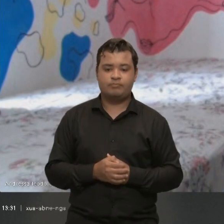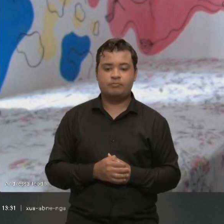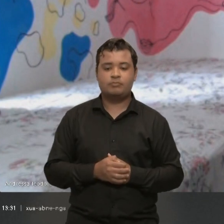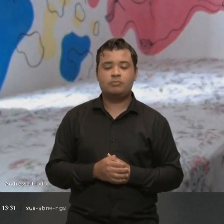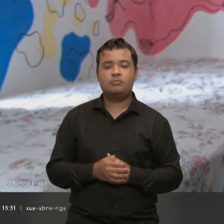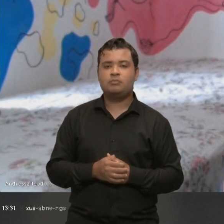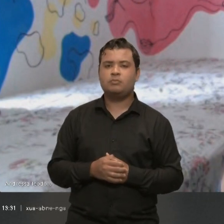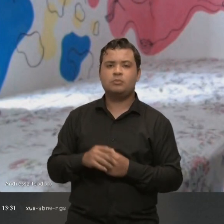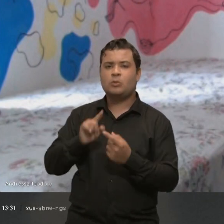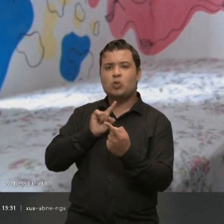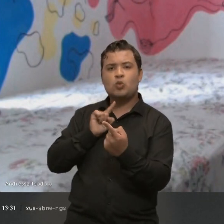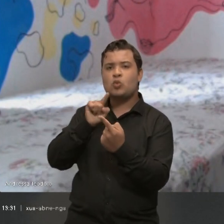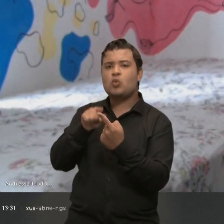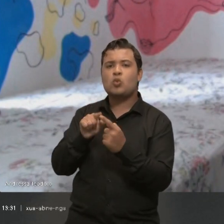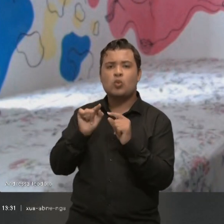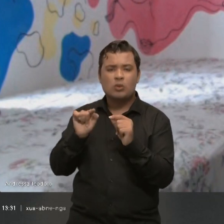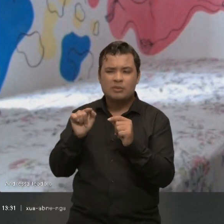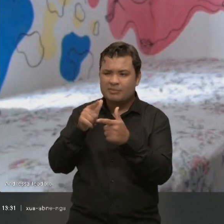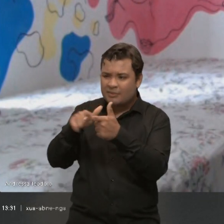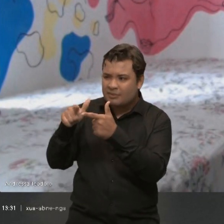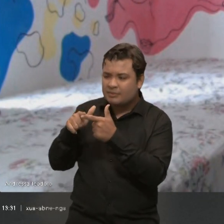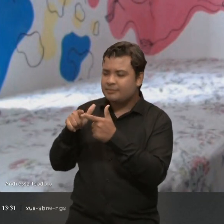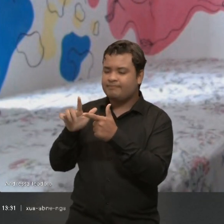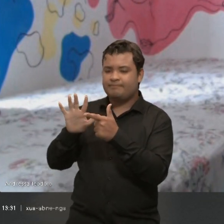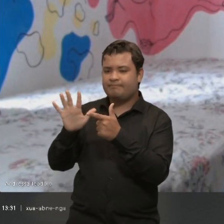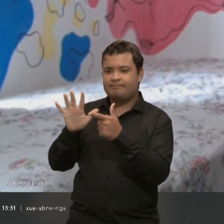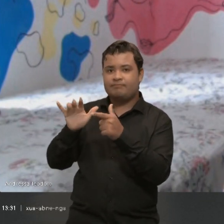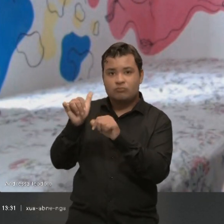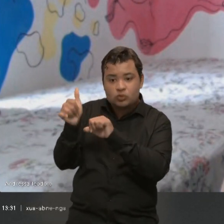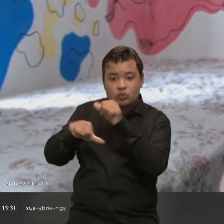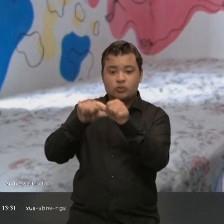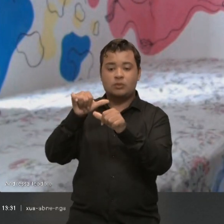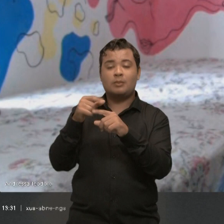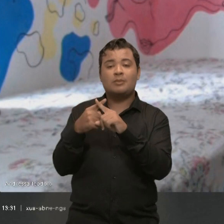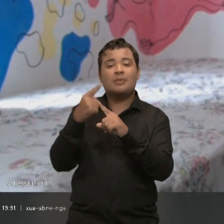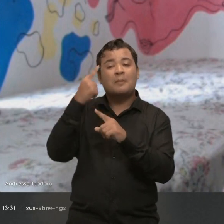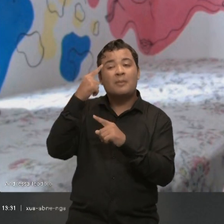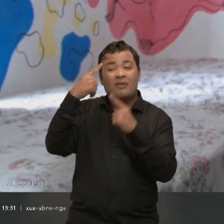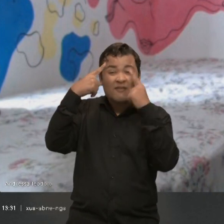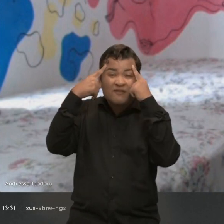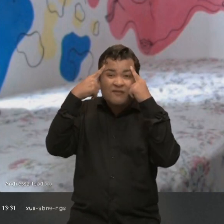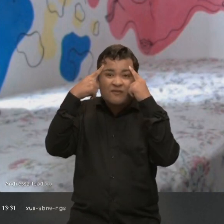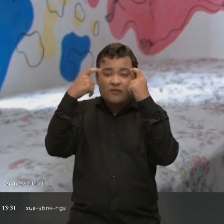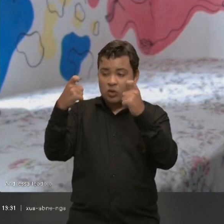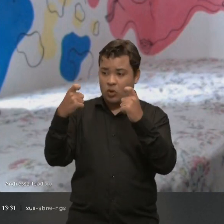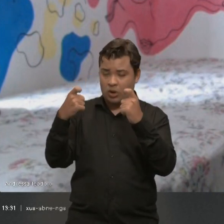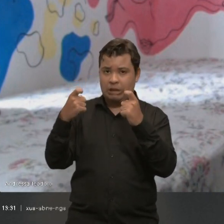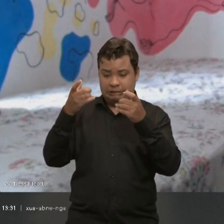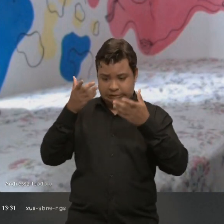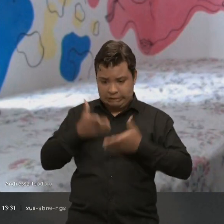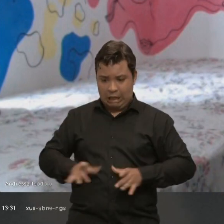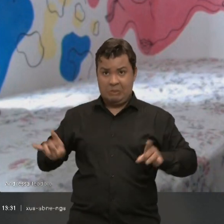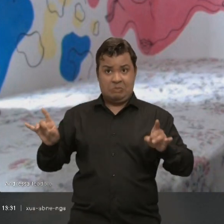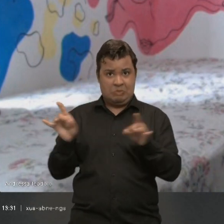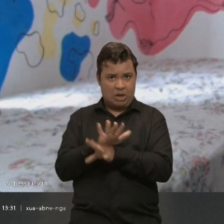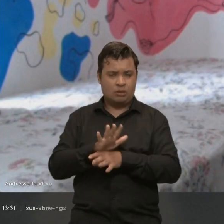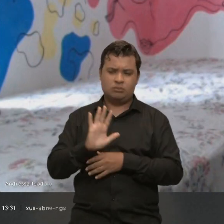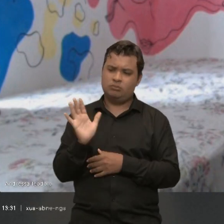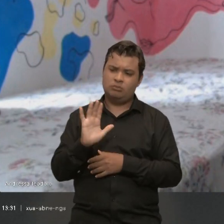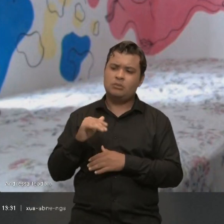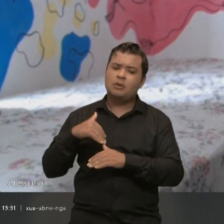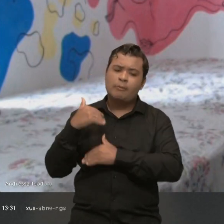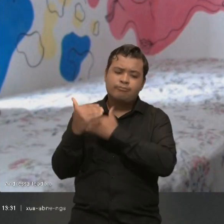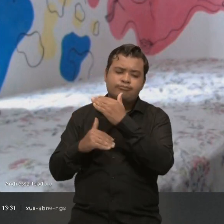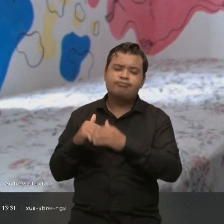com o intuito de desconstruir, porque se a gente pensa que a violência é algo construído, que ninguém nasce violento, mas se torna violento no contexto que